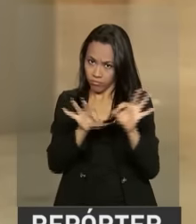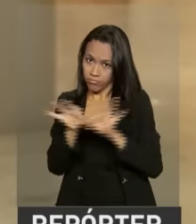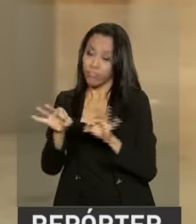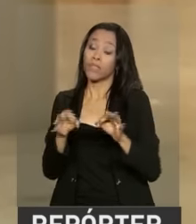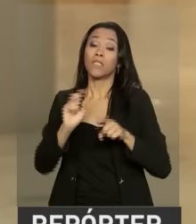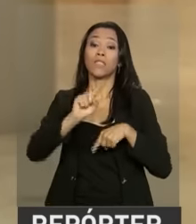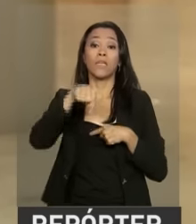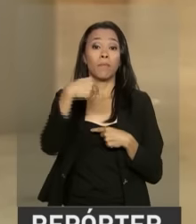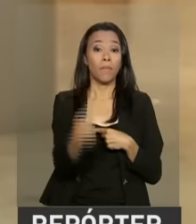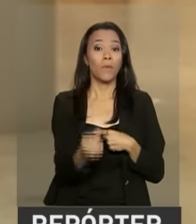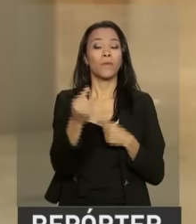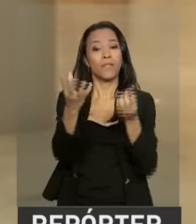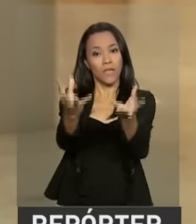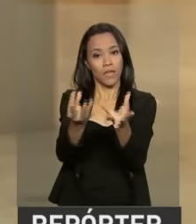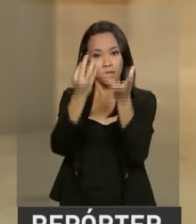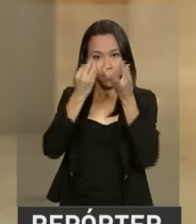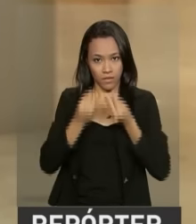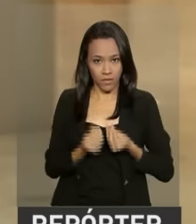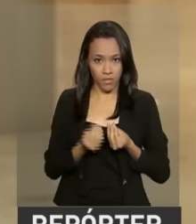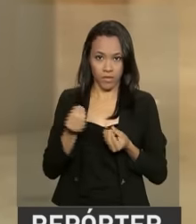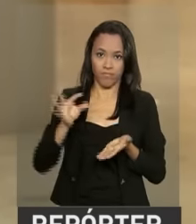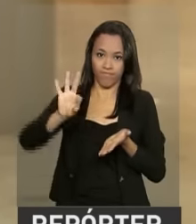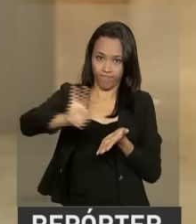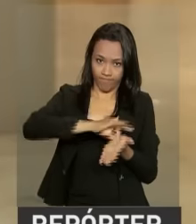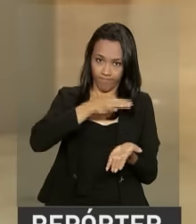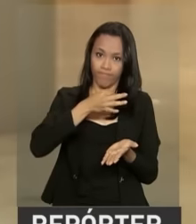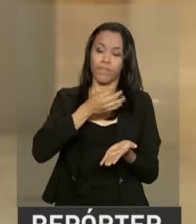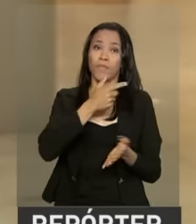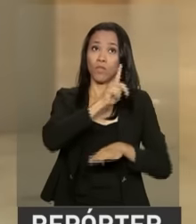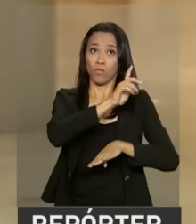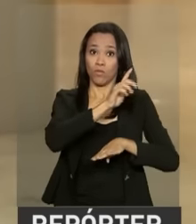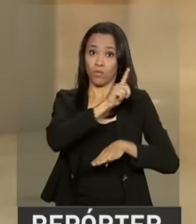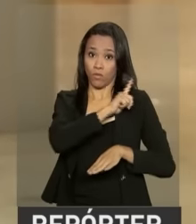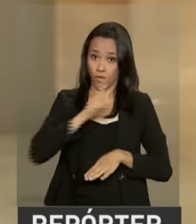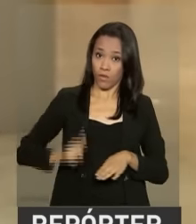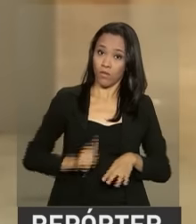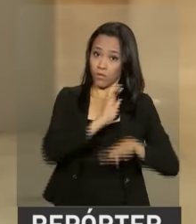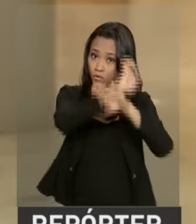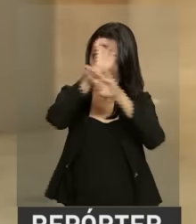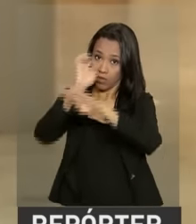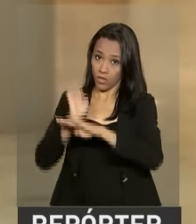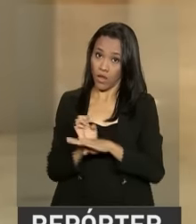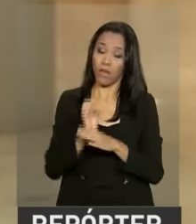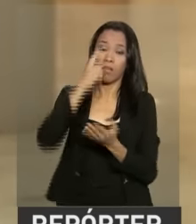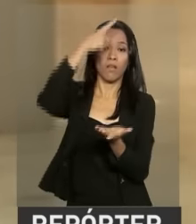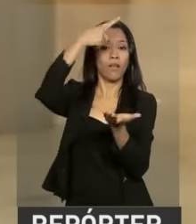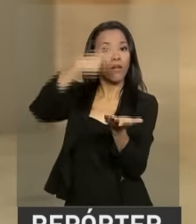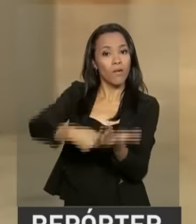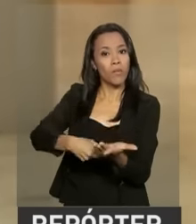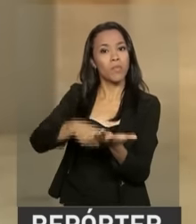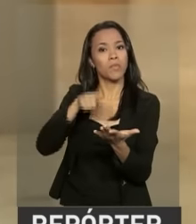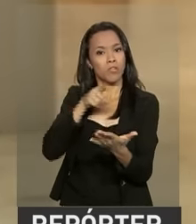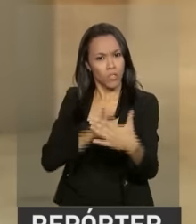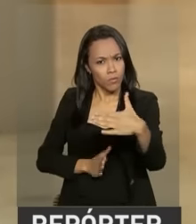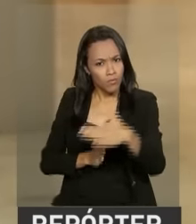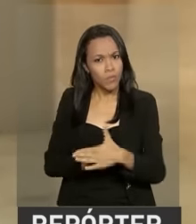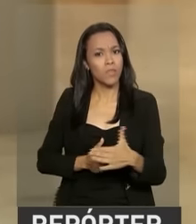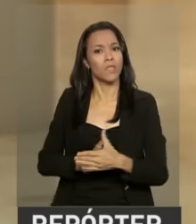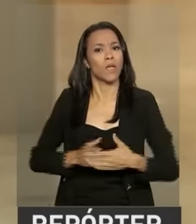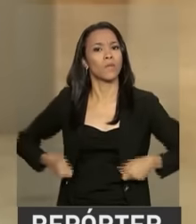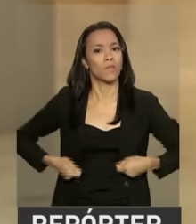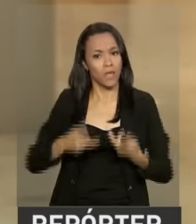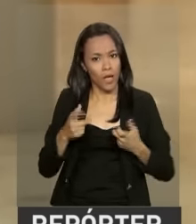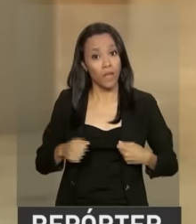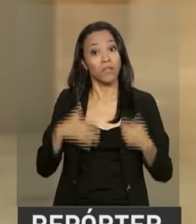Somente depois do recebimento da carta assinada pelos governadores com os termos do pacto de austeridade é que a